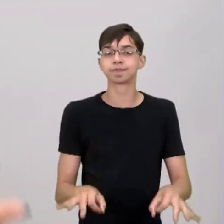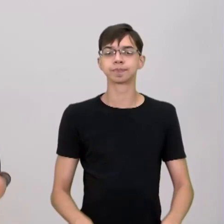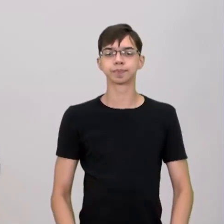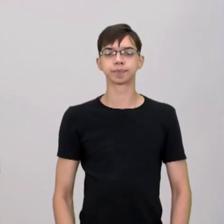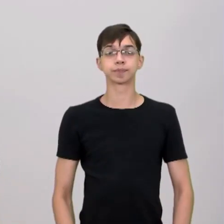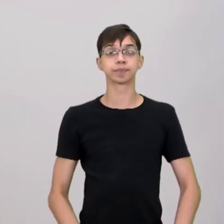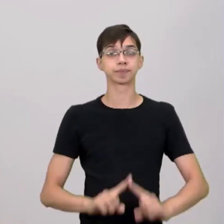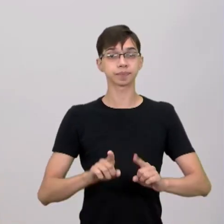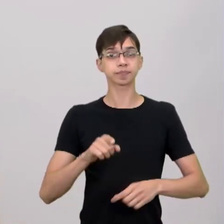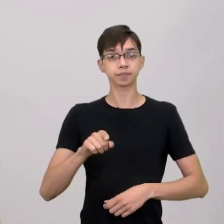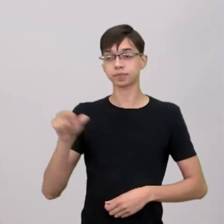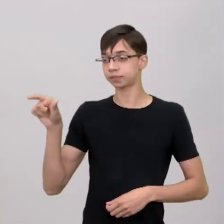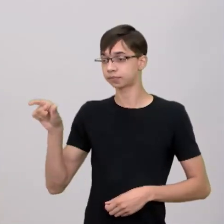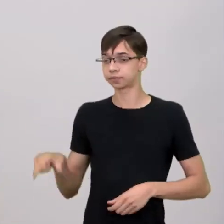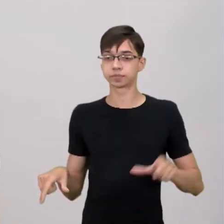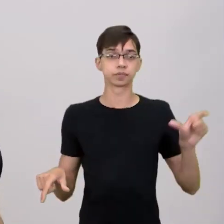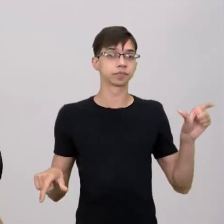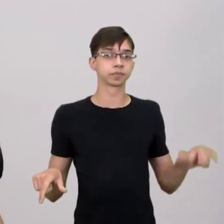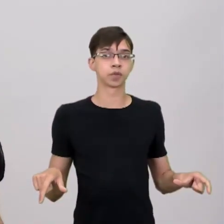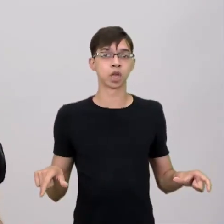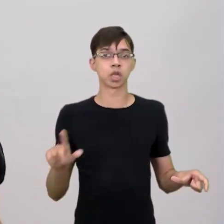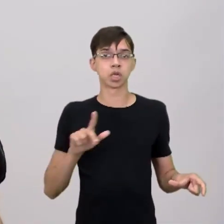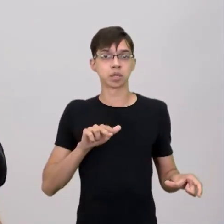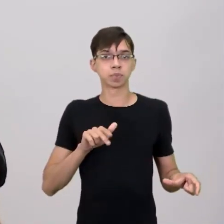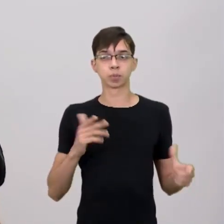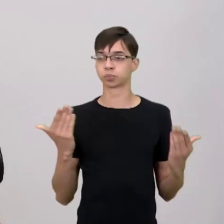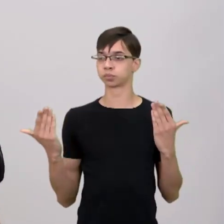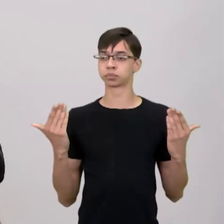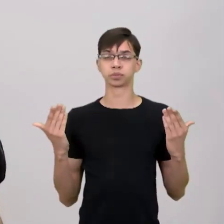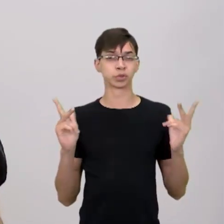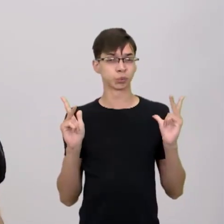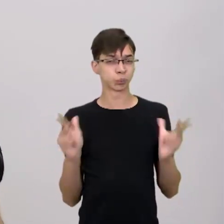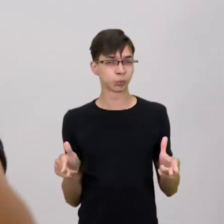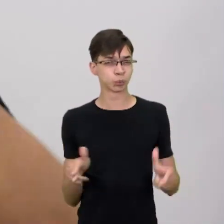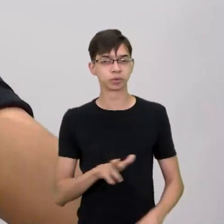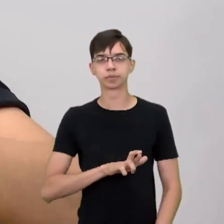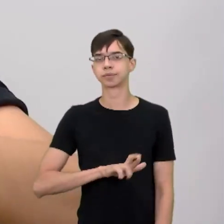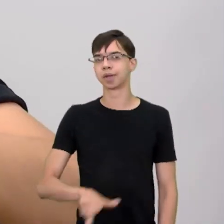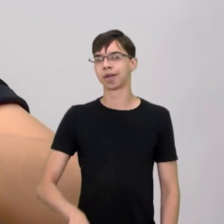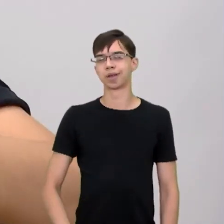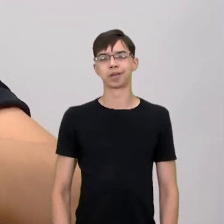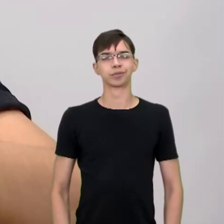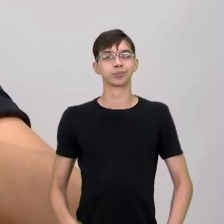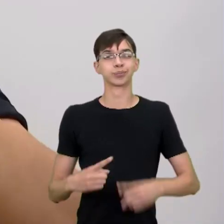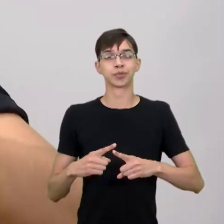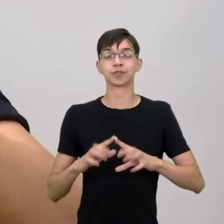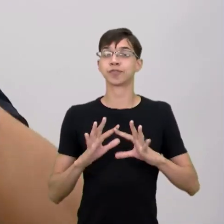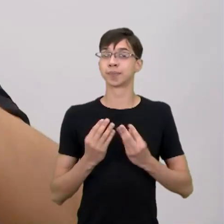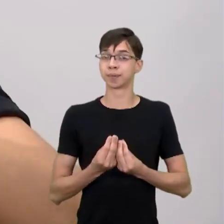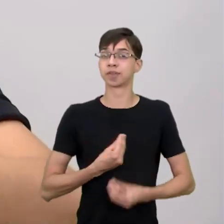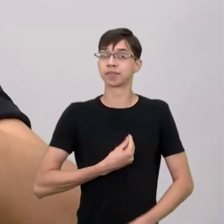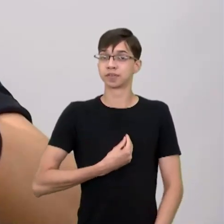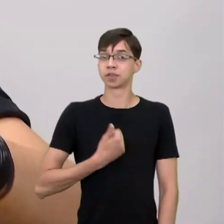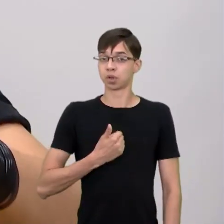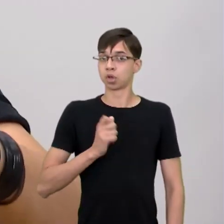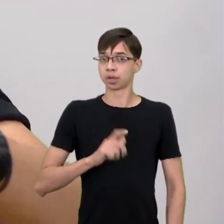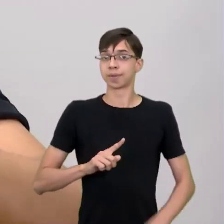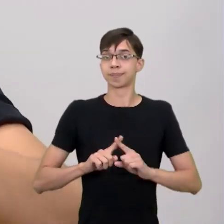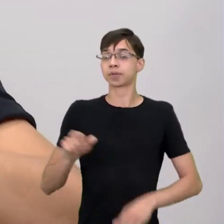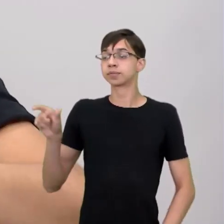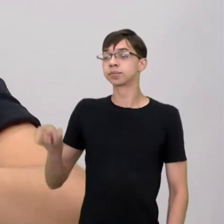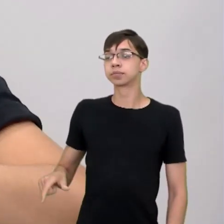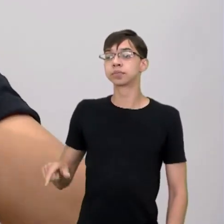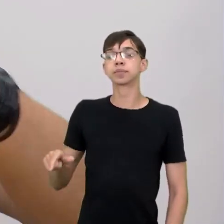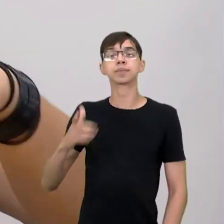são iguais. Porque mesmo que eles vivam na mesma família, cada um deles interagiu com pessoas diferentes ou